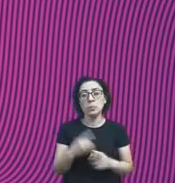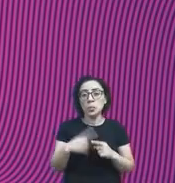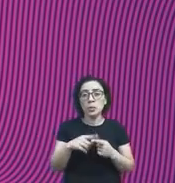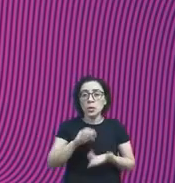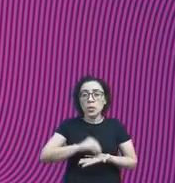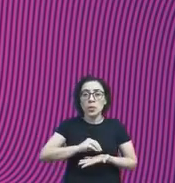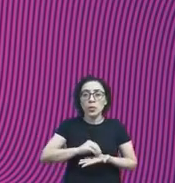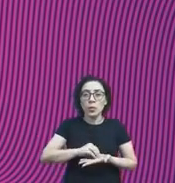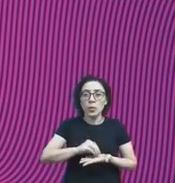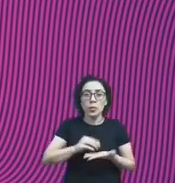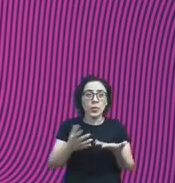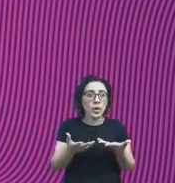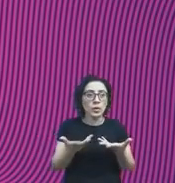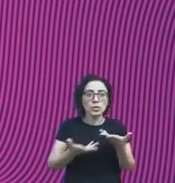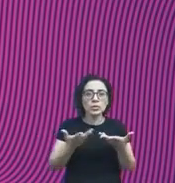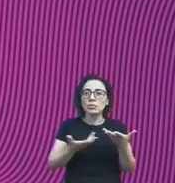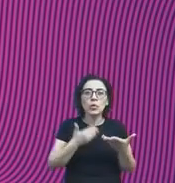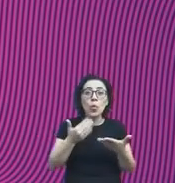que essa é